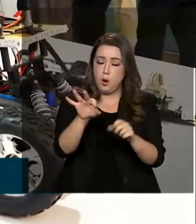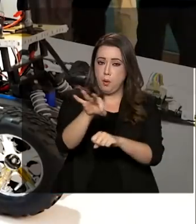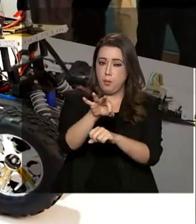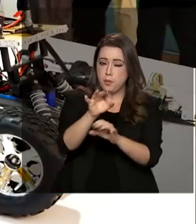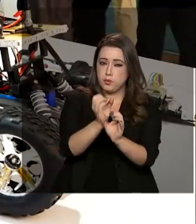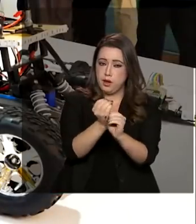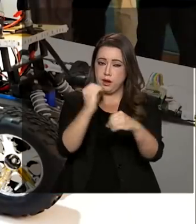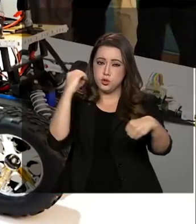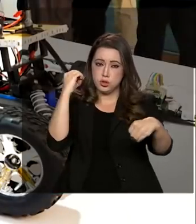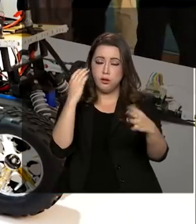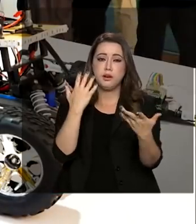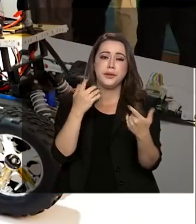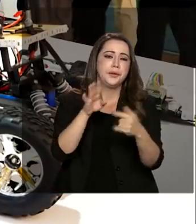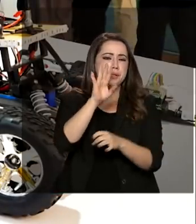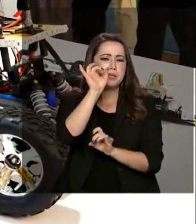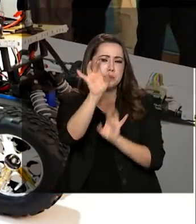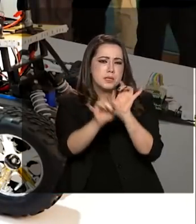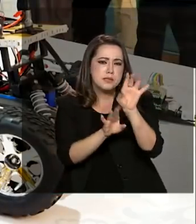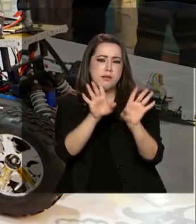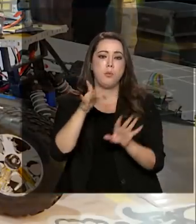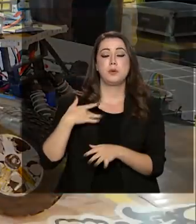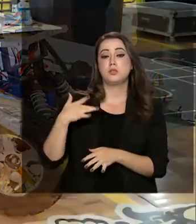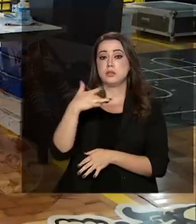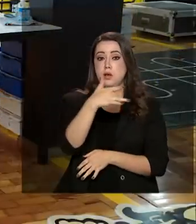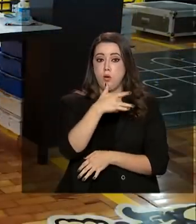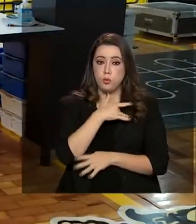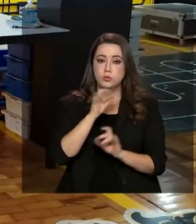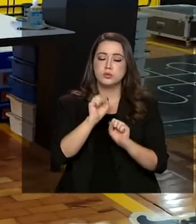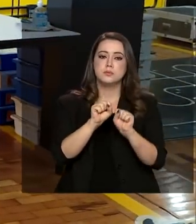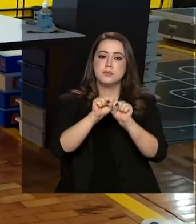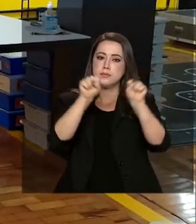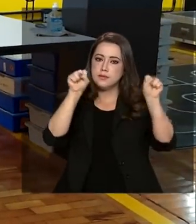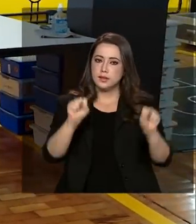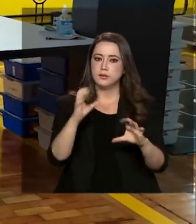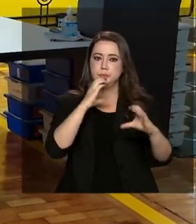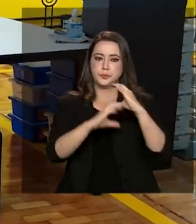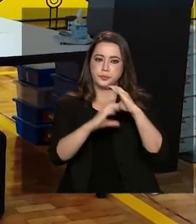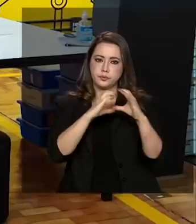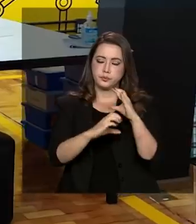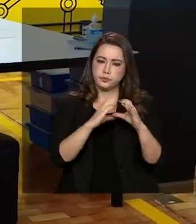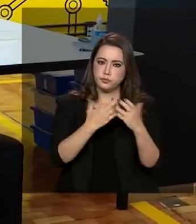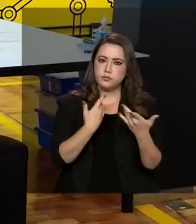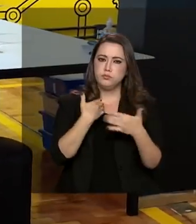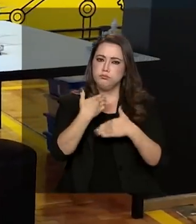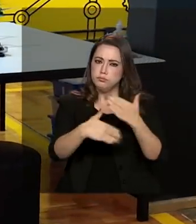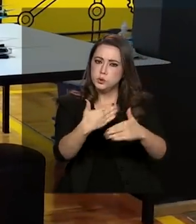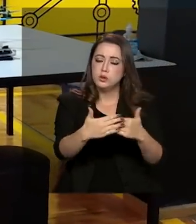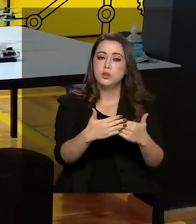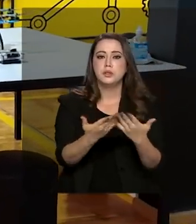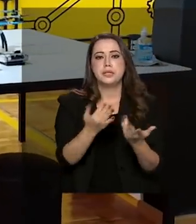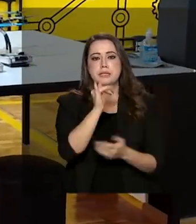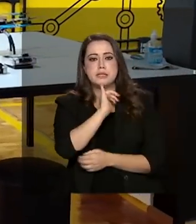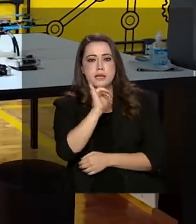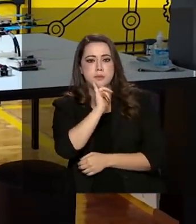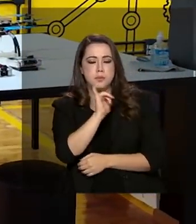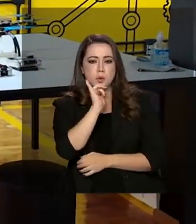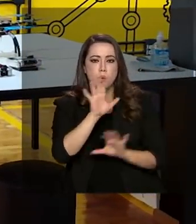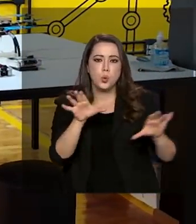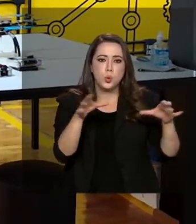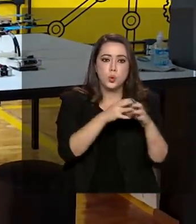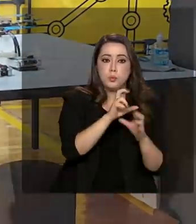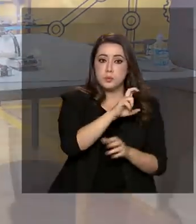especialmente em soluções na área de saúde e em sistemas de comunicações móveis avançadas, como as redes